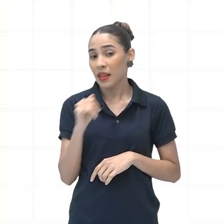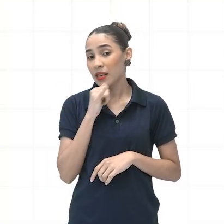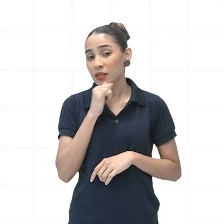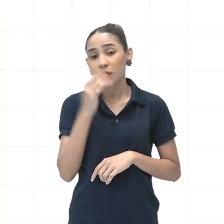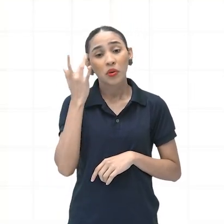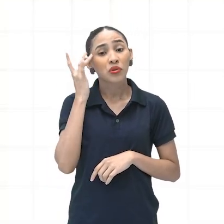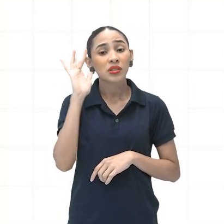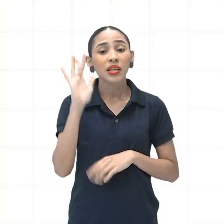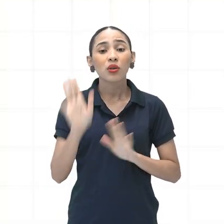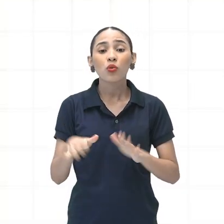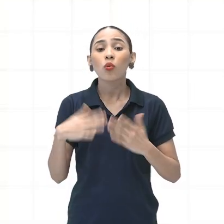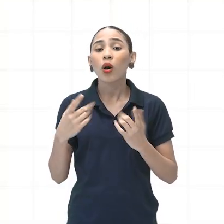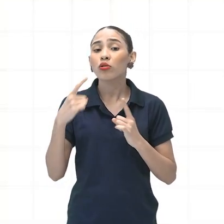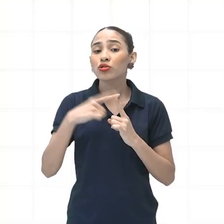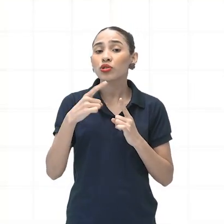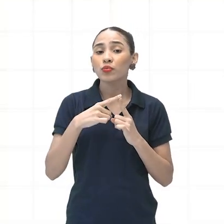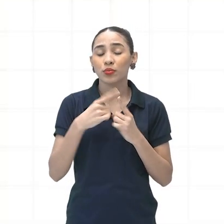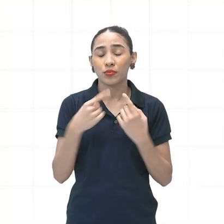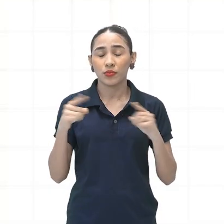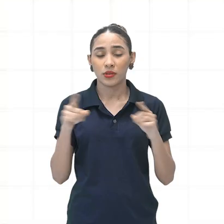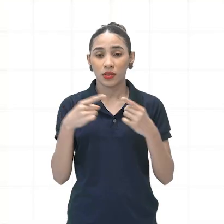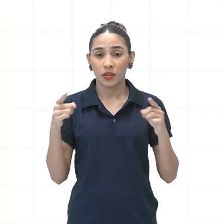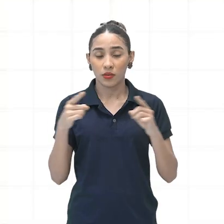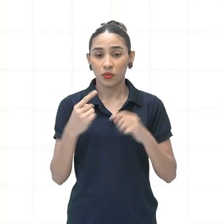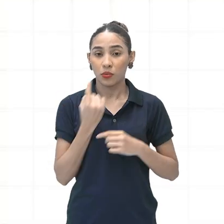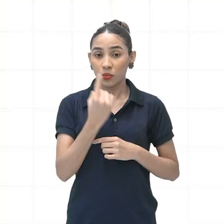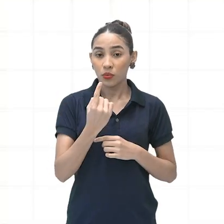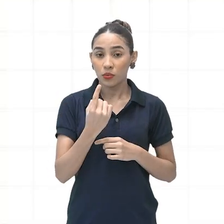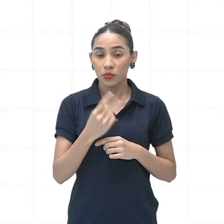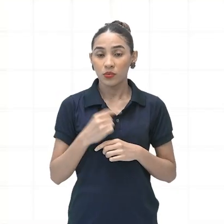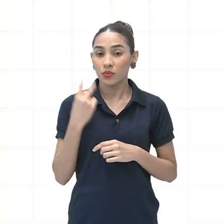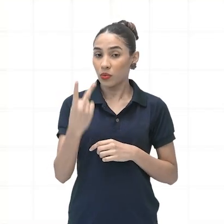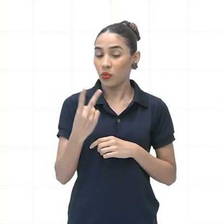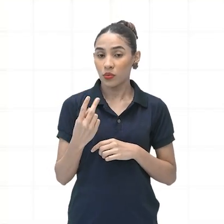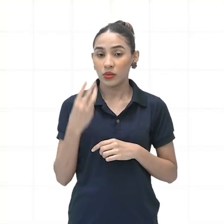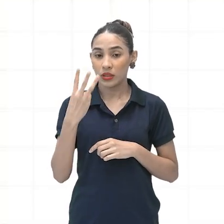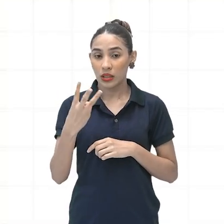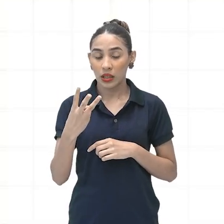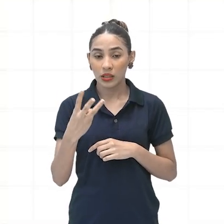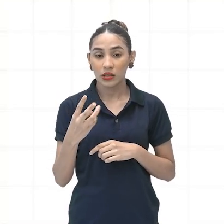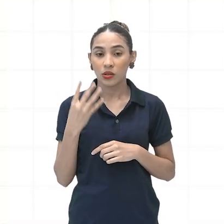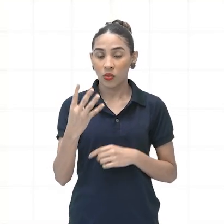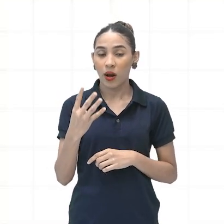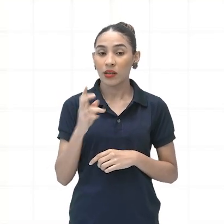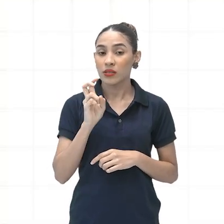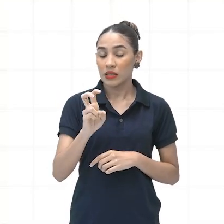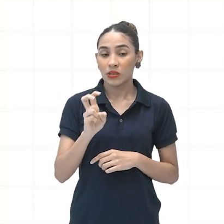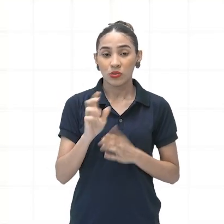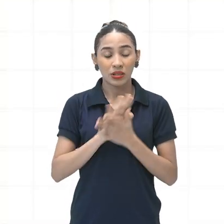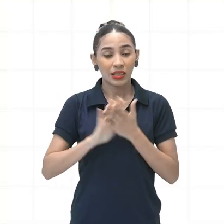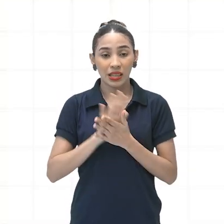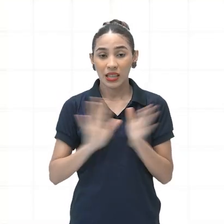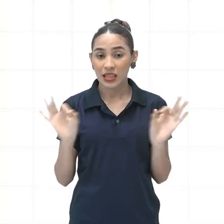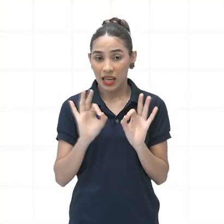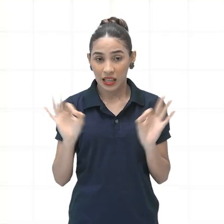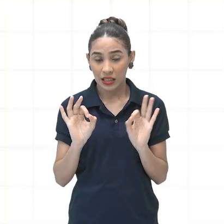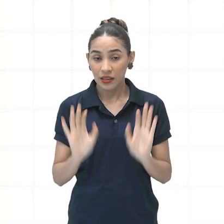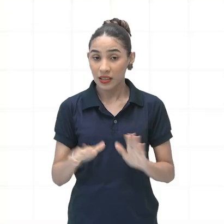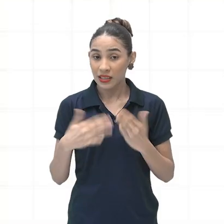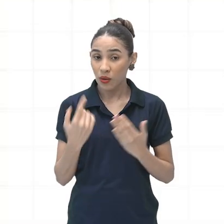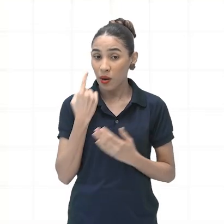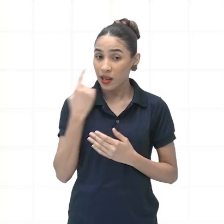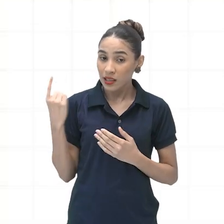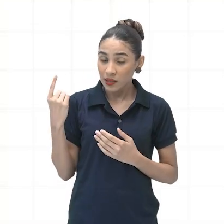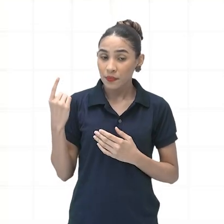sei qual é o estilo musical 1, eu não sei qual é o estilo musical 2, nem o 3, nem o 4, nem o 5. Então, esse gráfico